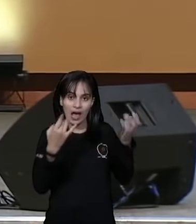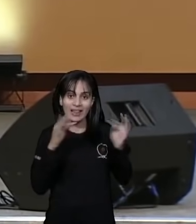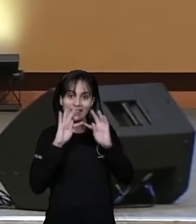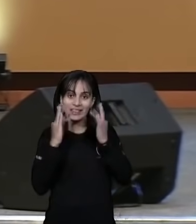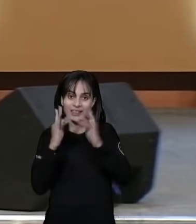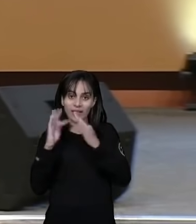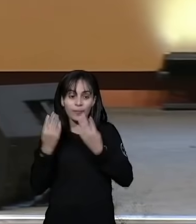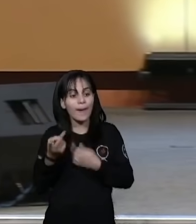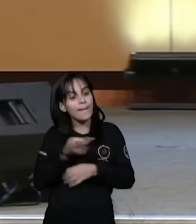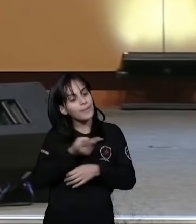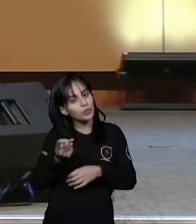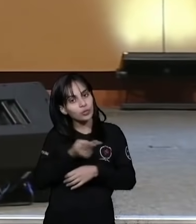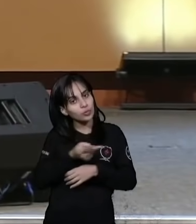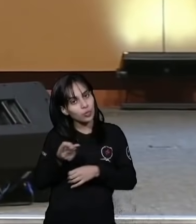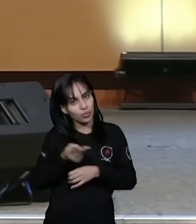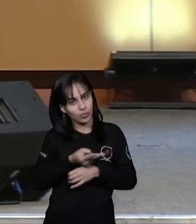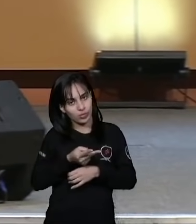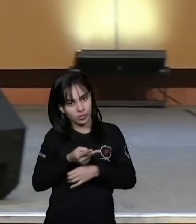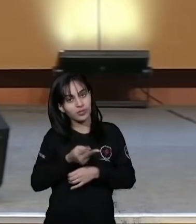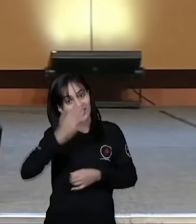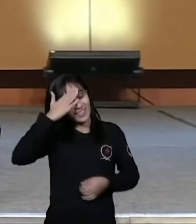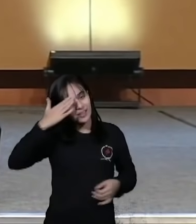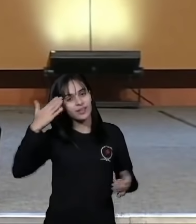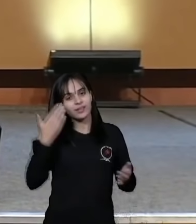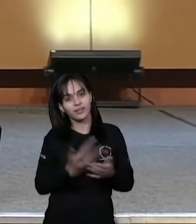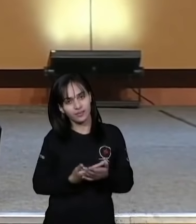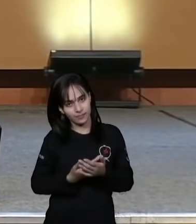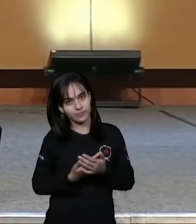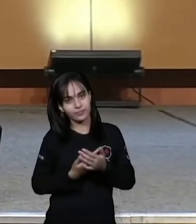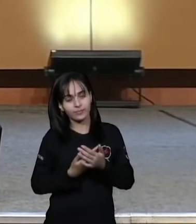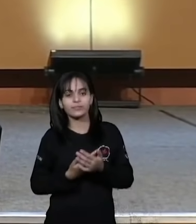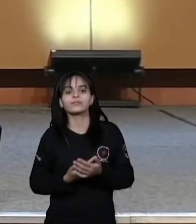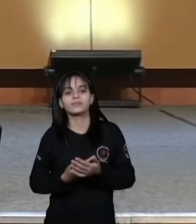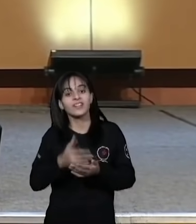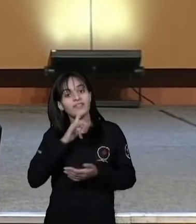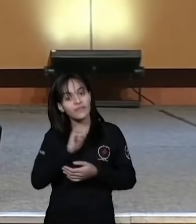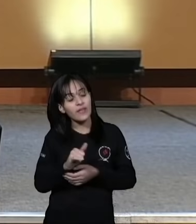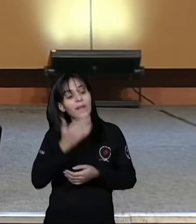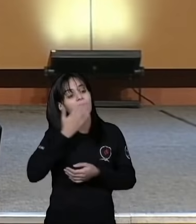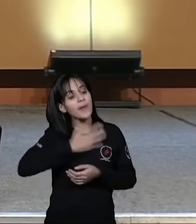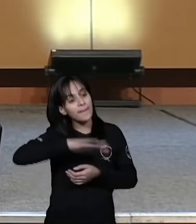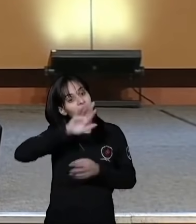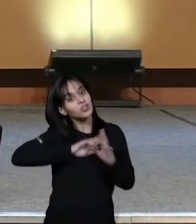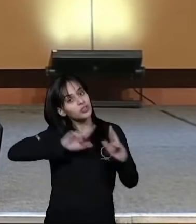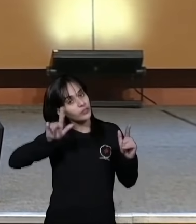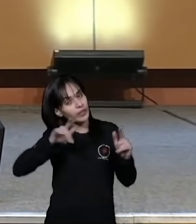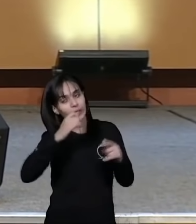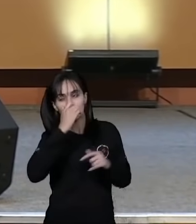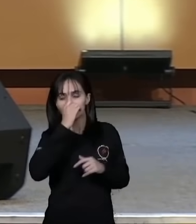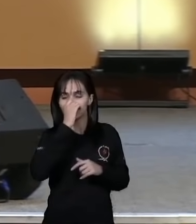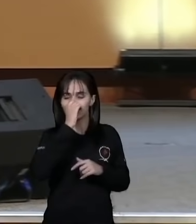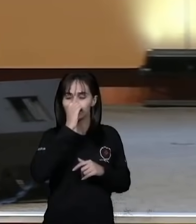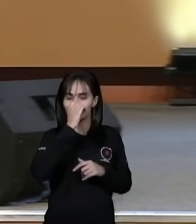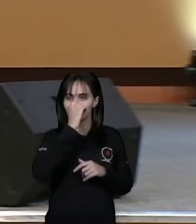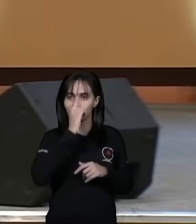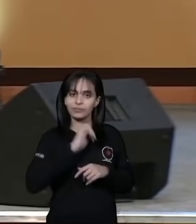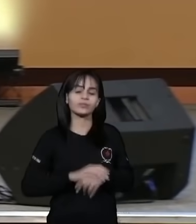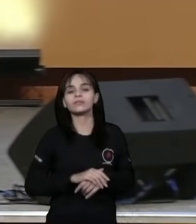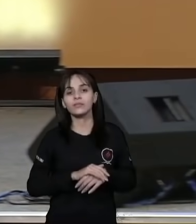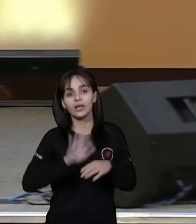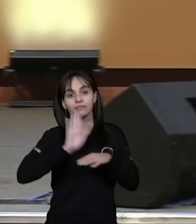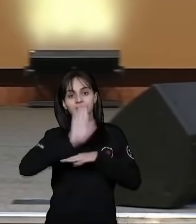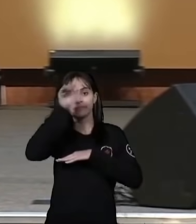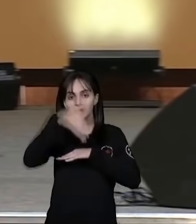dados as tribos mas pra esses dois caras que creram vai ter uma promessa diferenciada aí você dá um